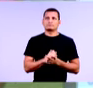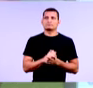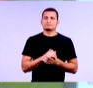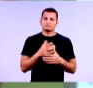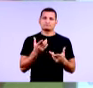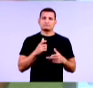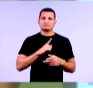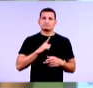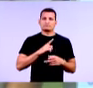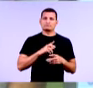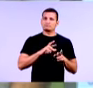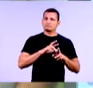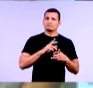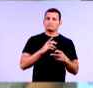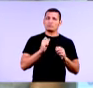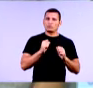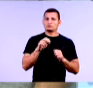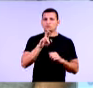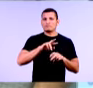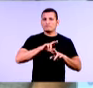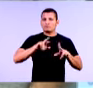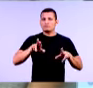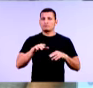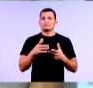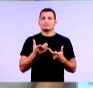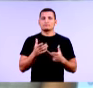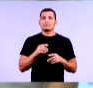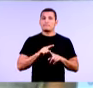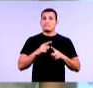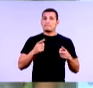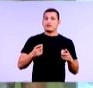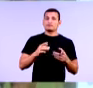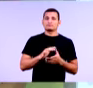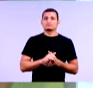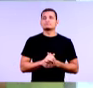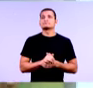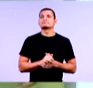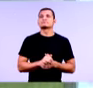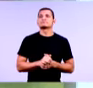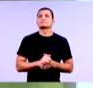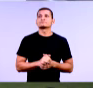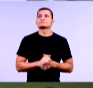várias coisas, menos usar, por exemplo, a televisão para o objetivo que ela foi criada.